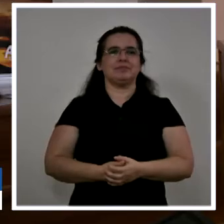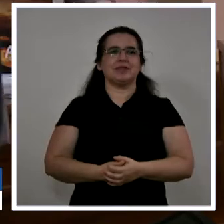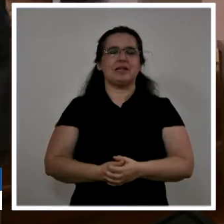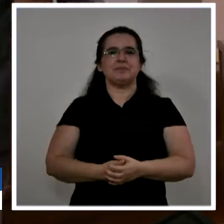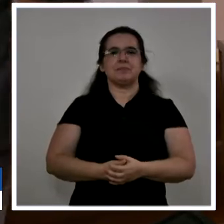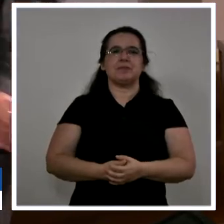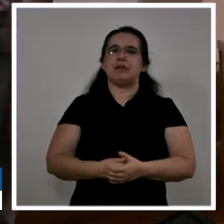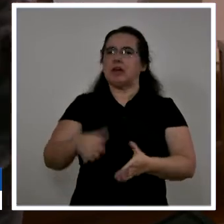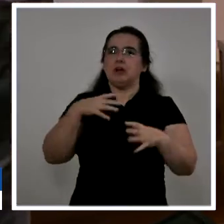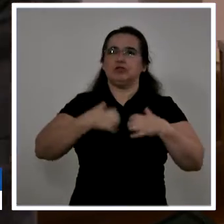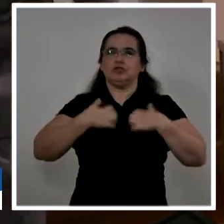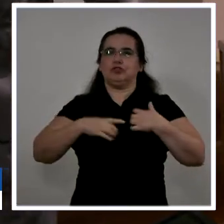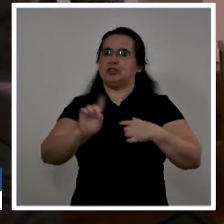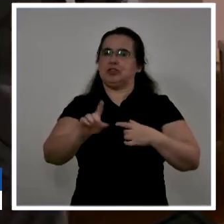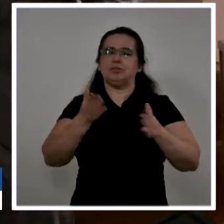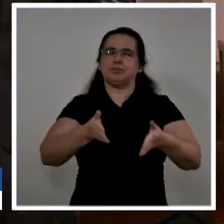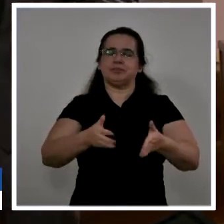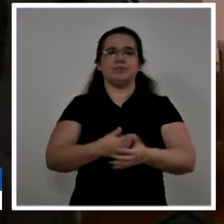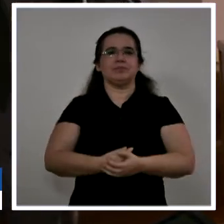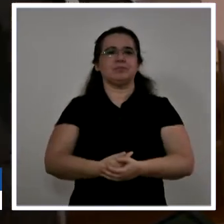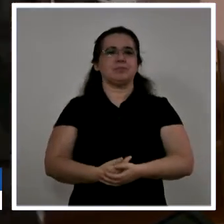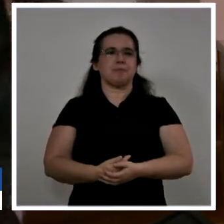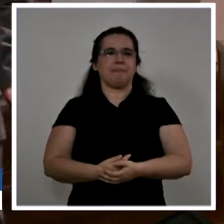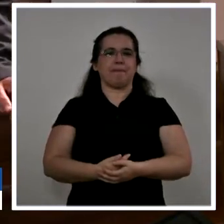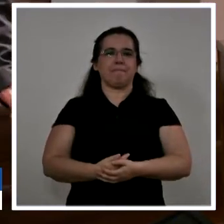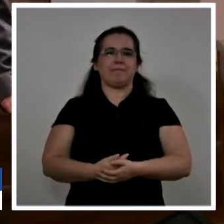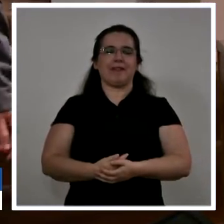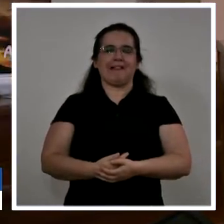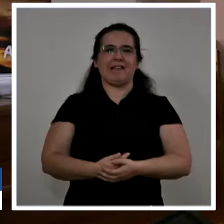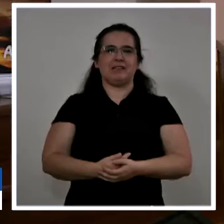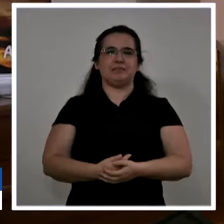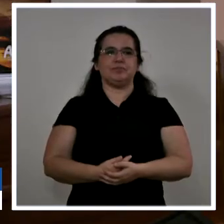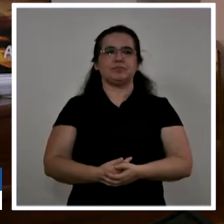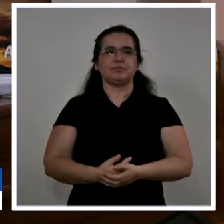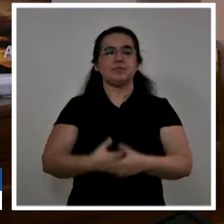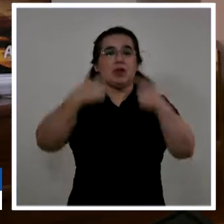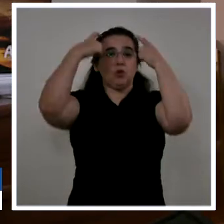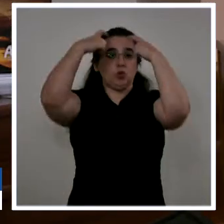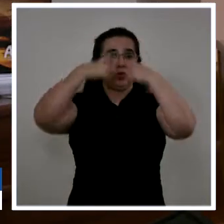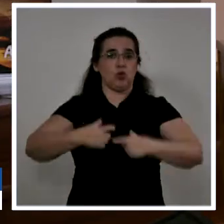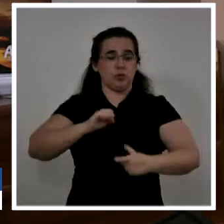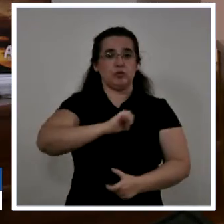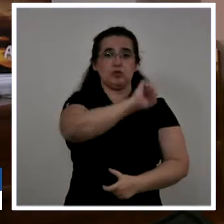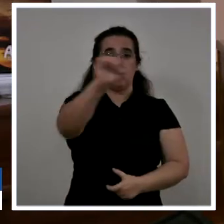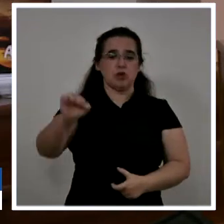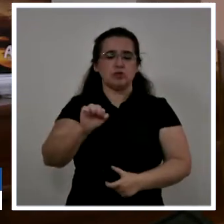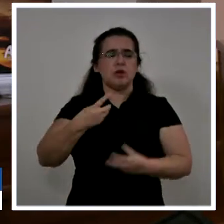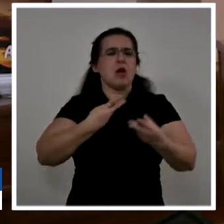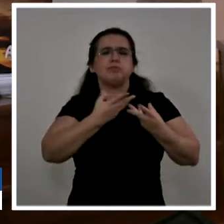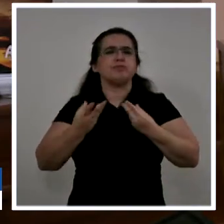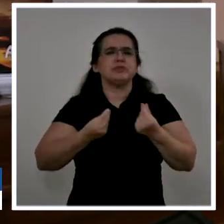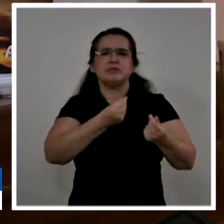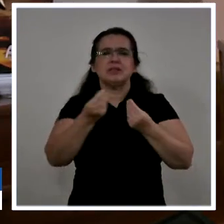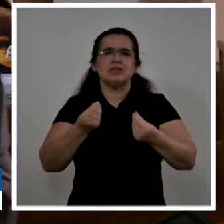Não sejam nervosos. So your body is made up of 10 trillion cells. O nosso corpo é composto por cerca de